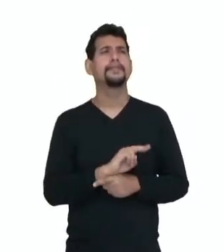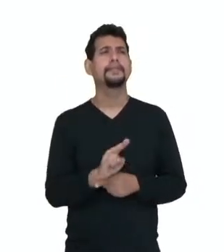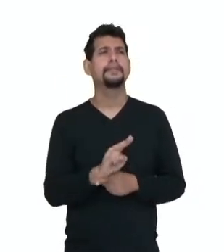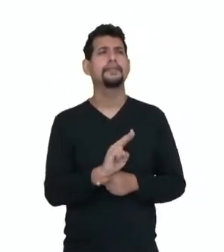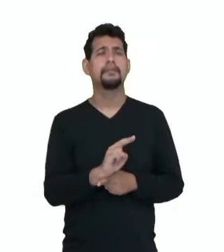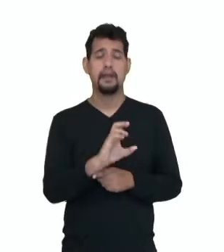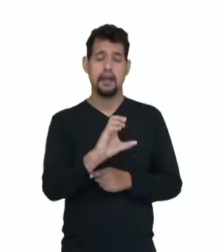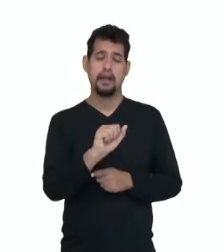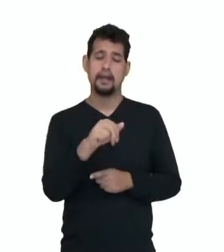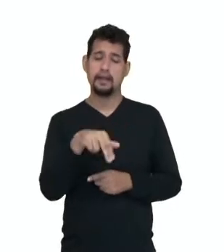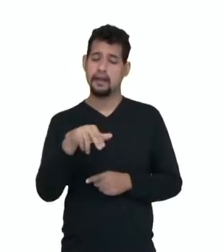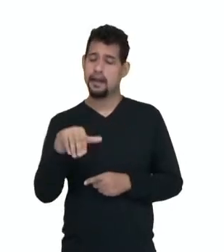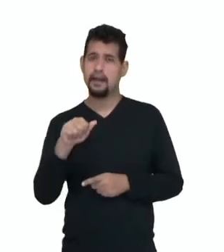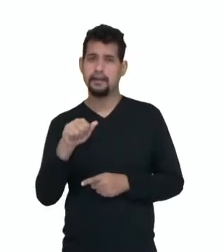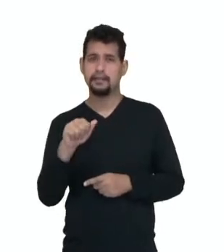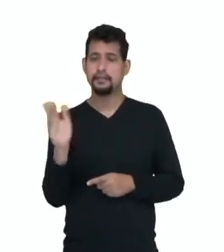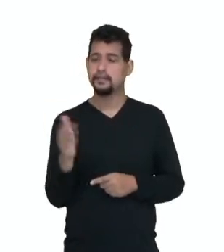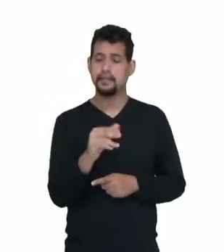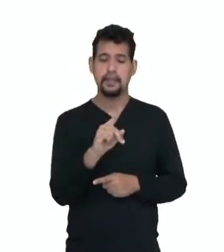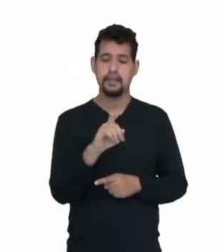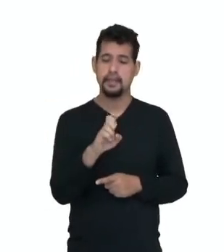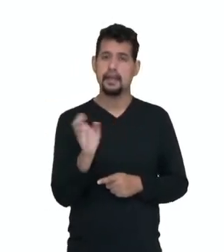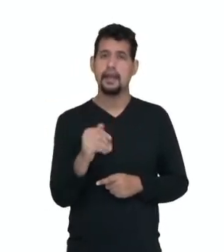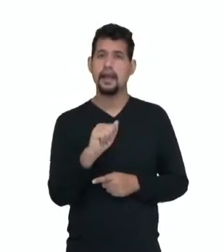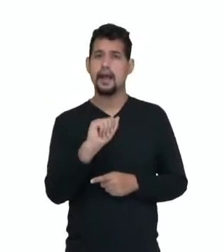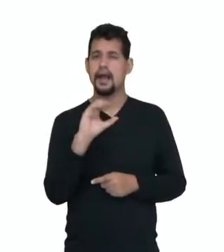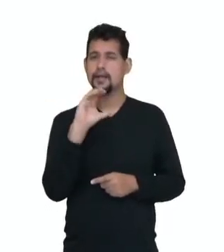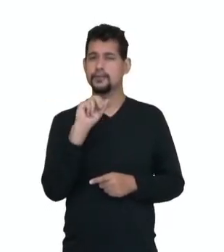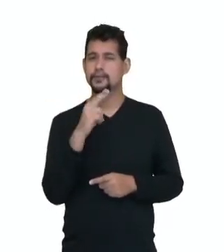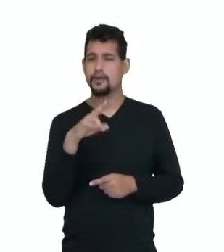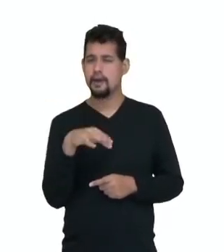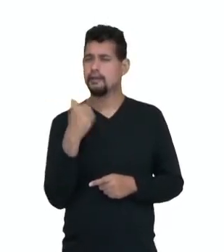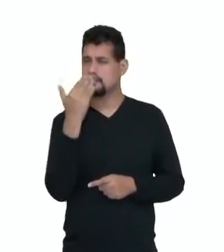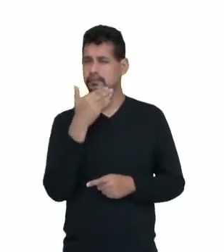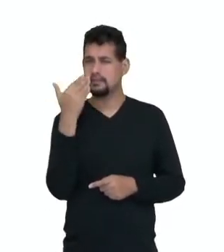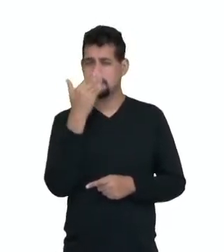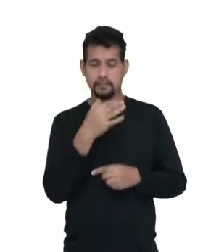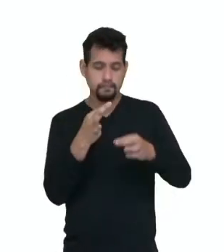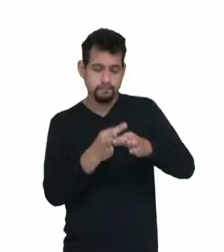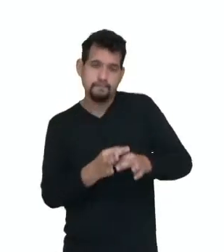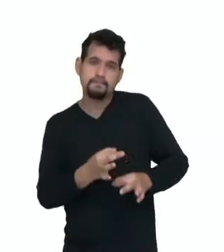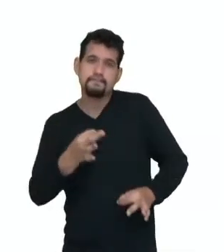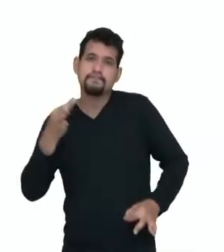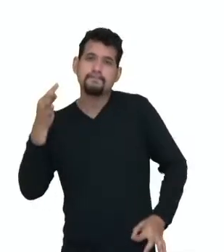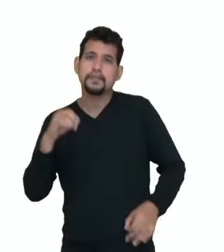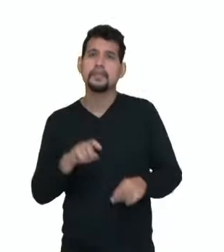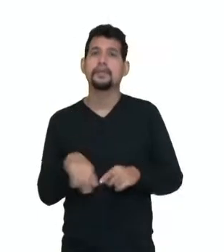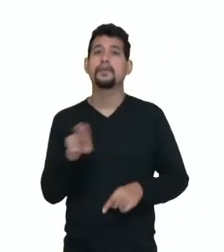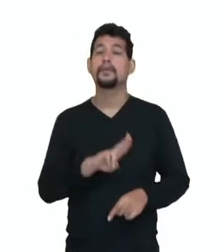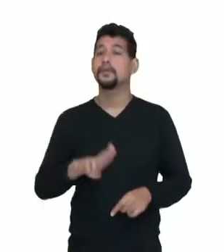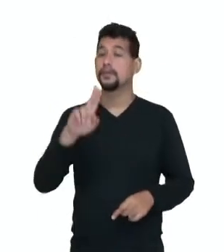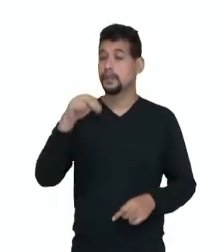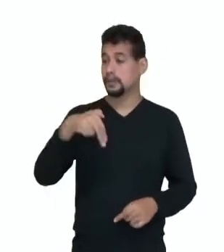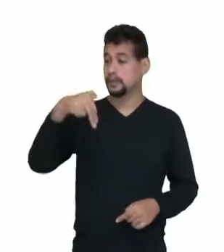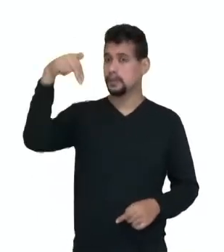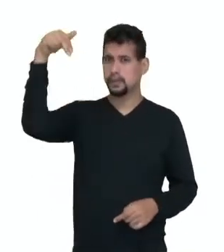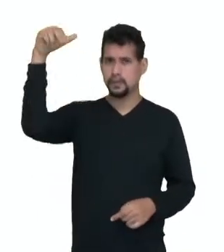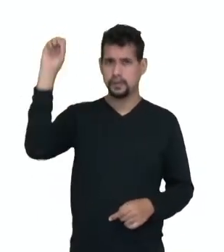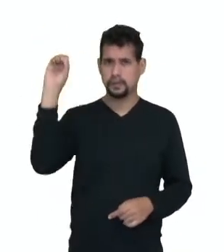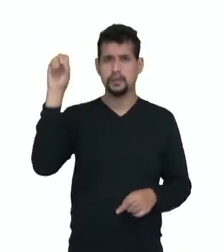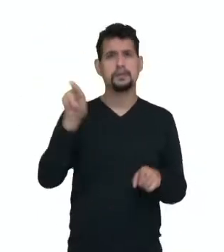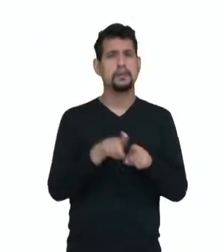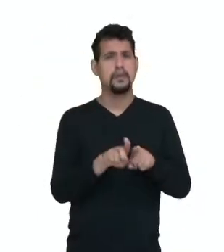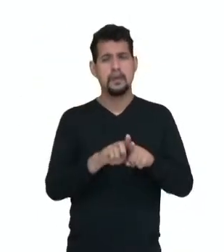da cana-de-açúcar. Lá no século XVI, no comecinho da formação, então, no Brasil, na região Nordeste, né? Então, sobretudo